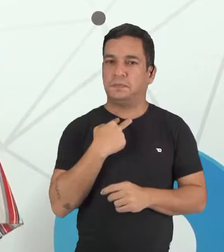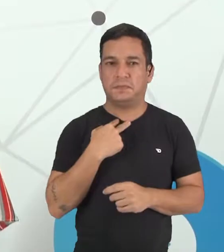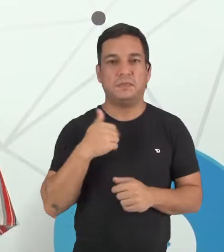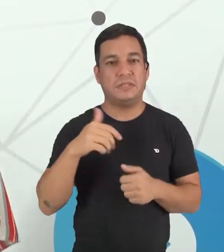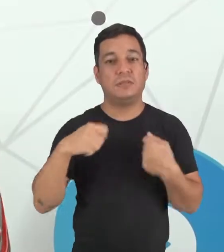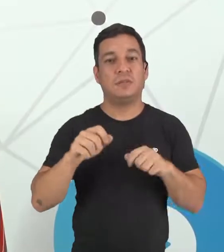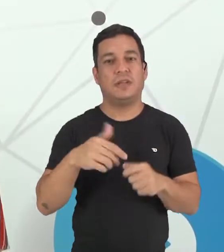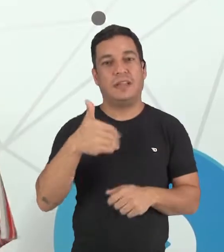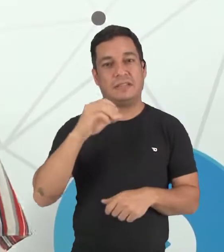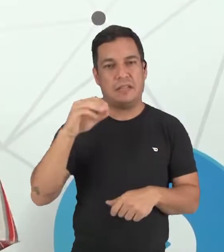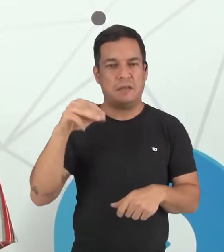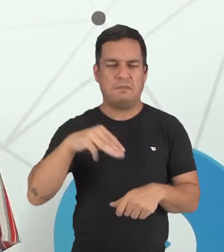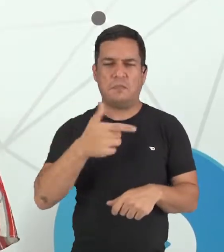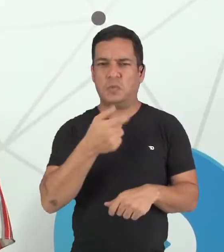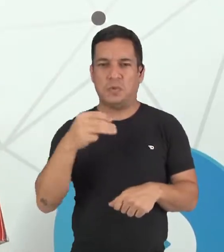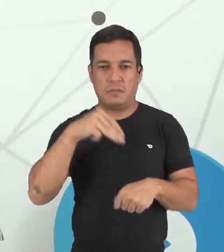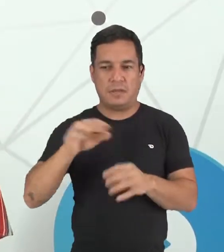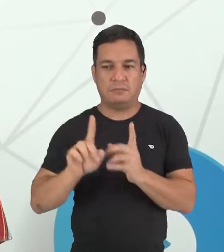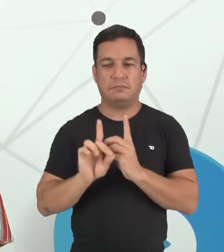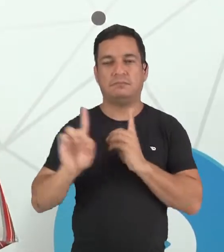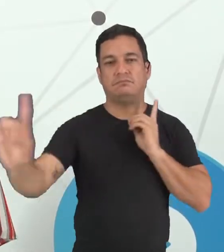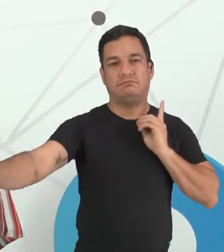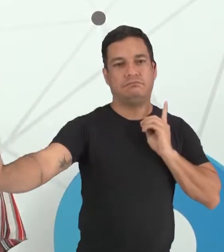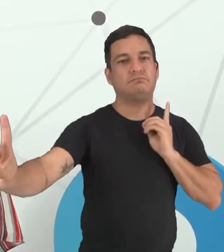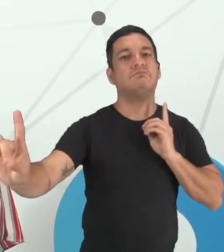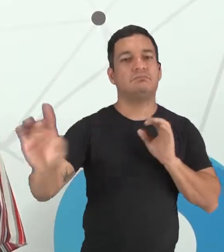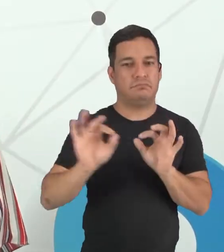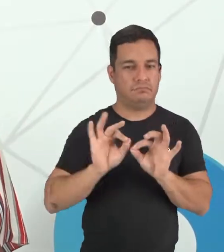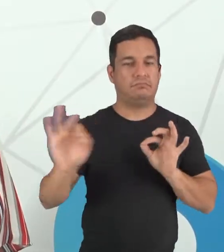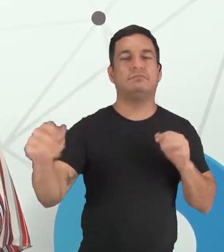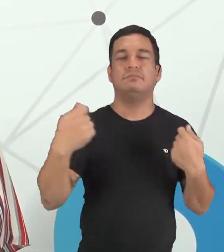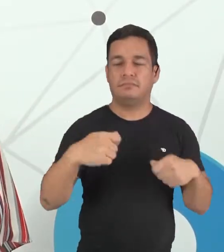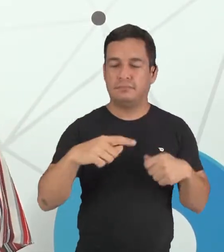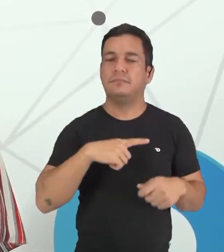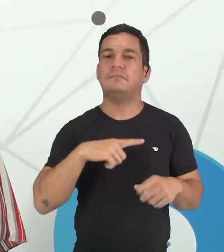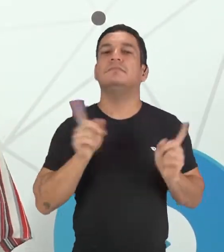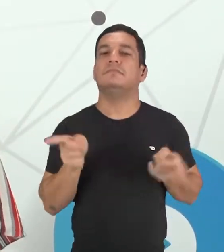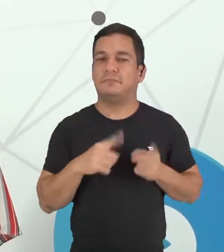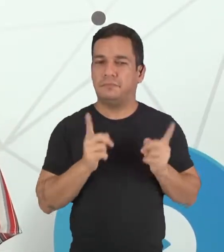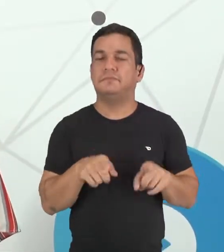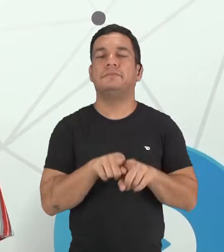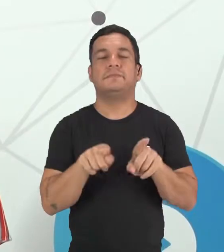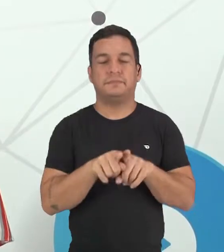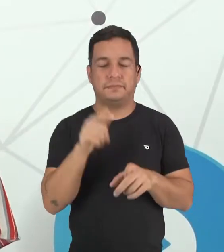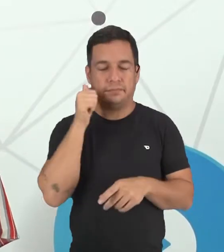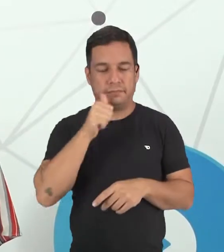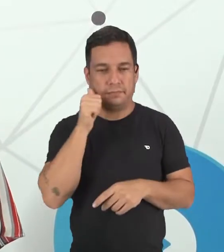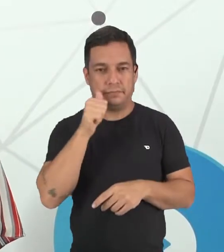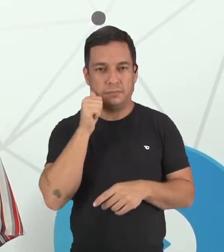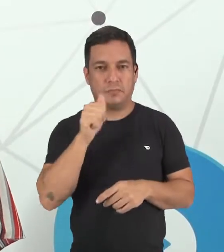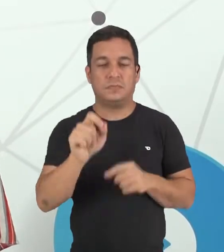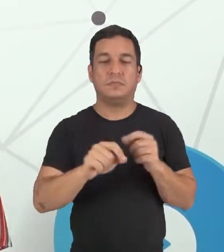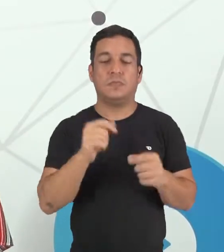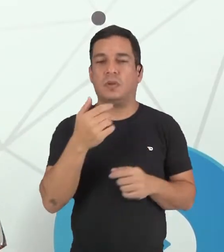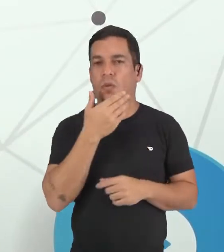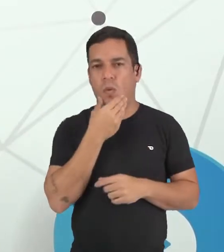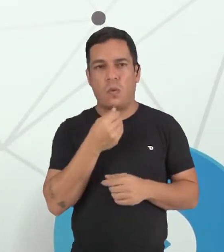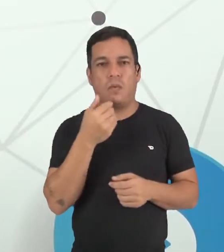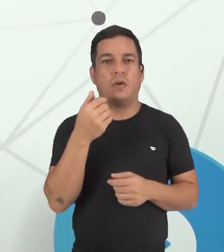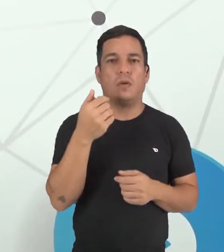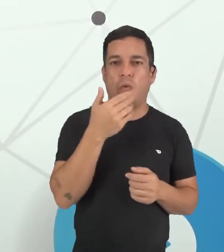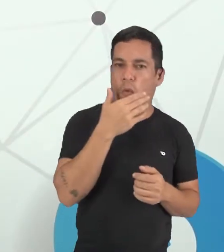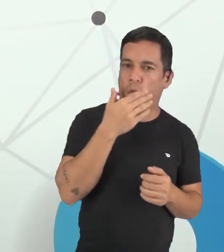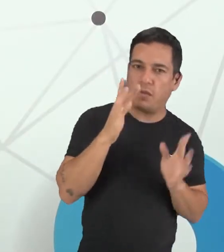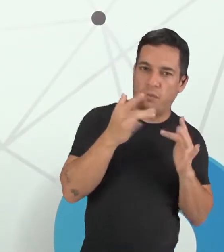de 100, de 200 metros. Ele também é aplicável para as mulheres trans e para os relacionamentos homoafetivos.